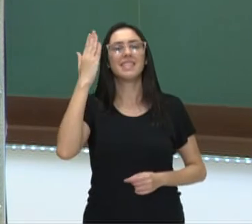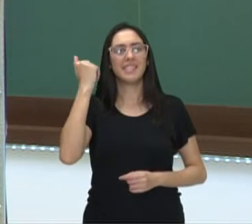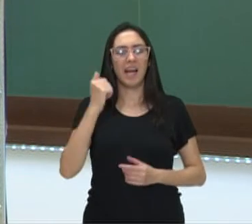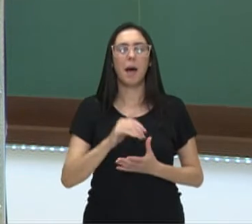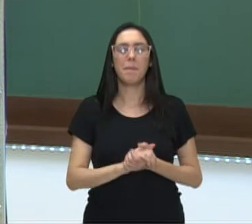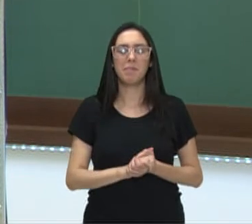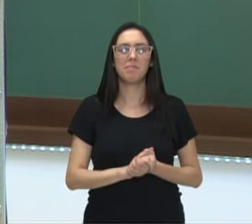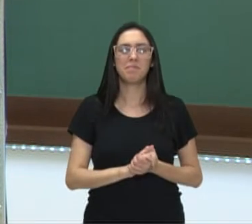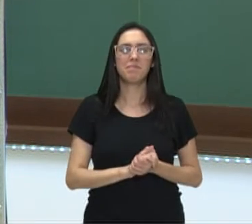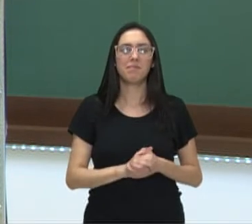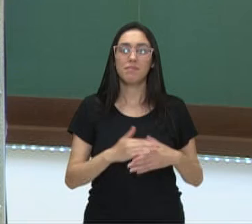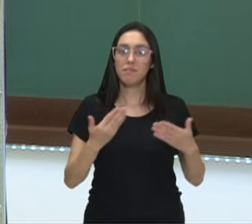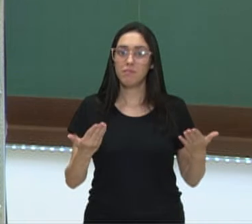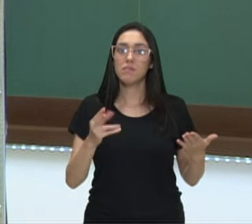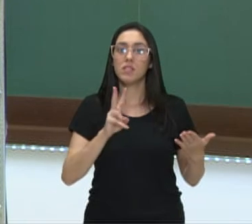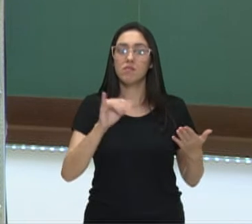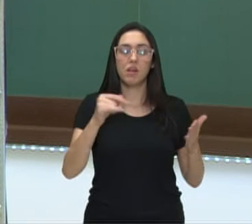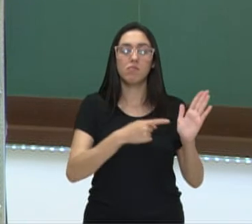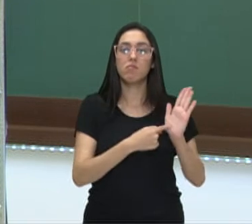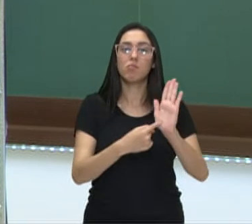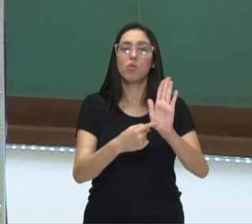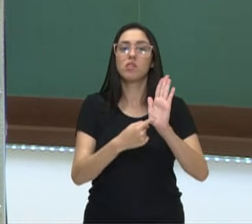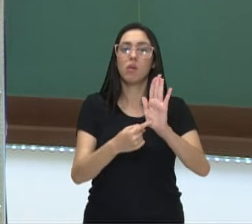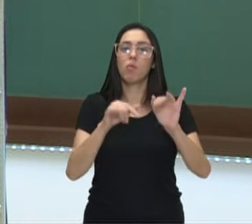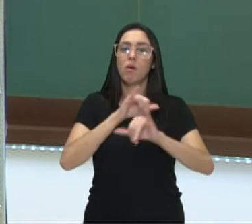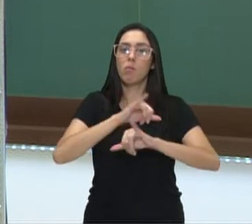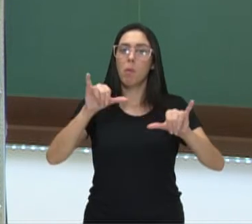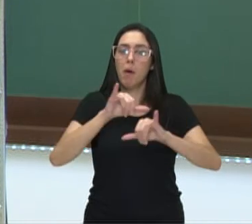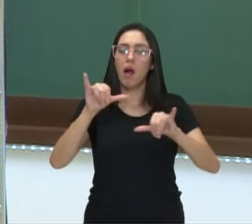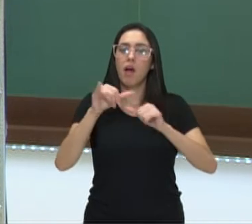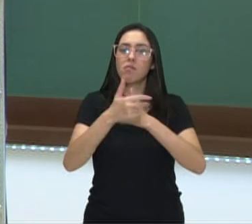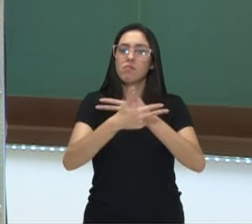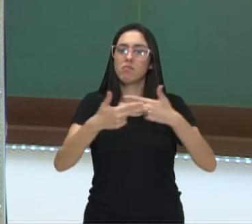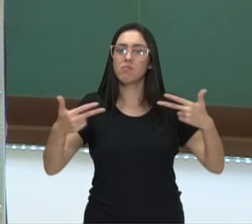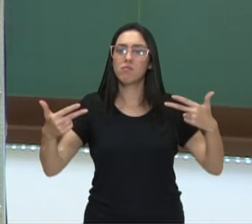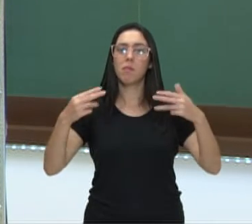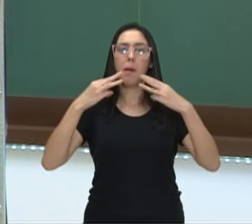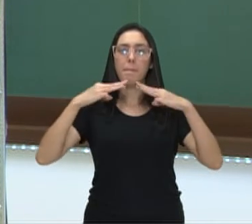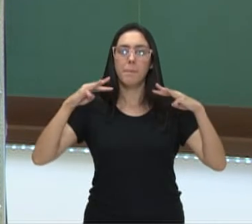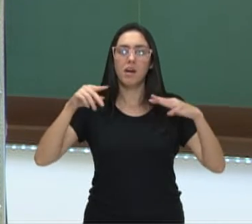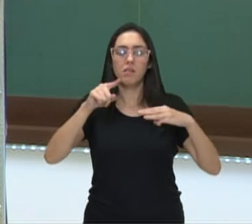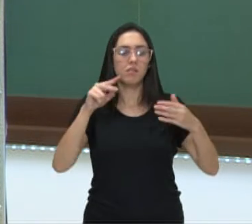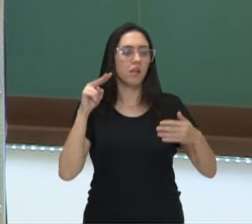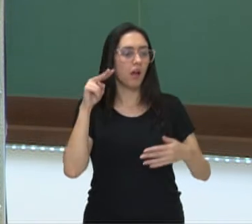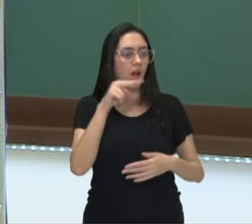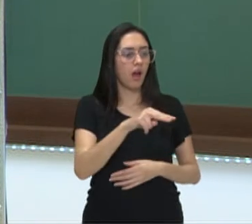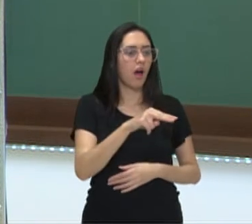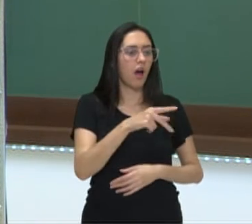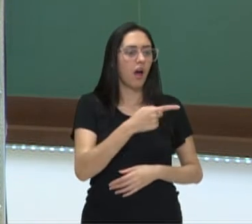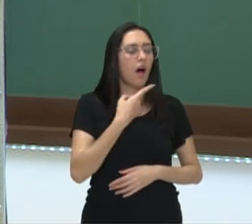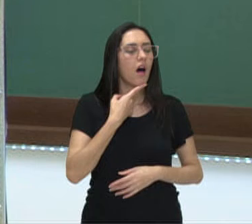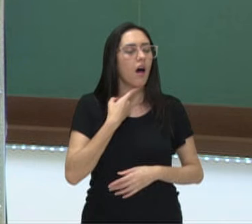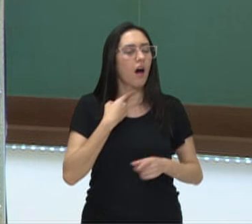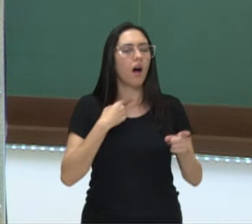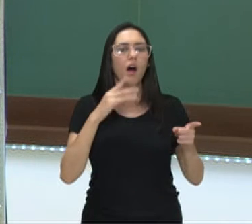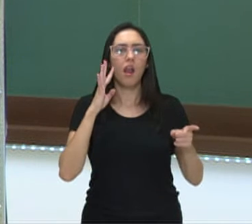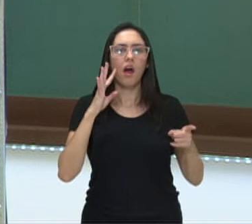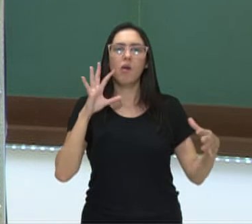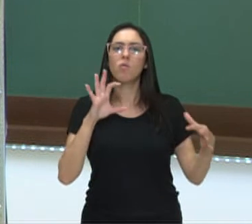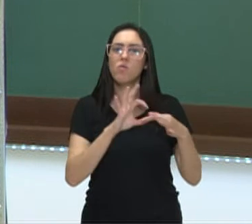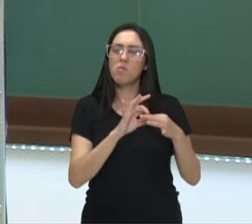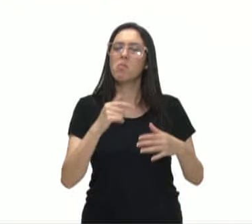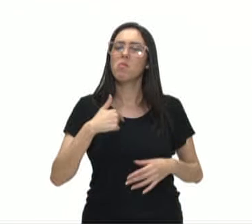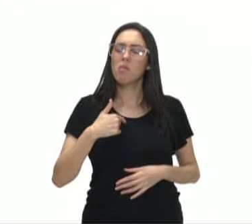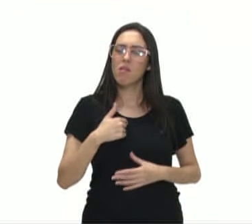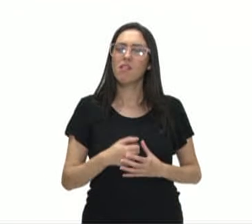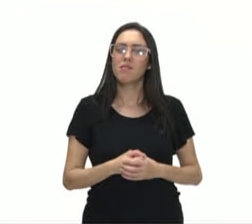aí, a partir disso, ele vai te mostrando preferências, vai te mostrando coisas relacionadas às suas preferências de consumo. E é isso que